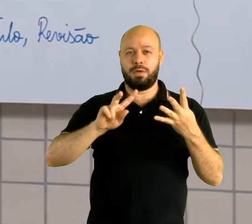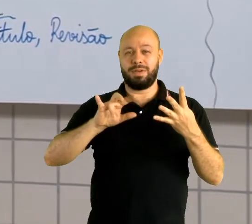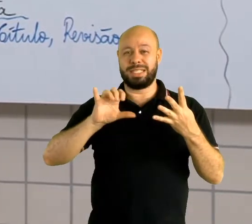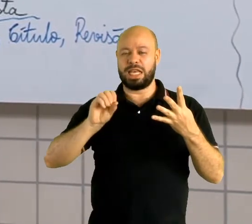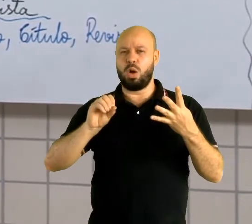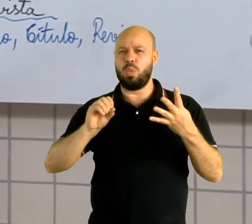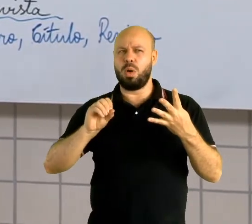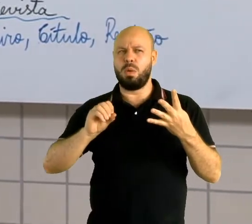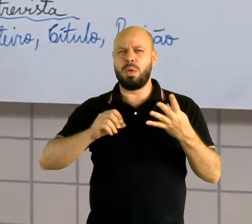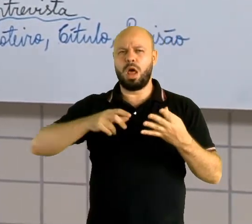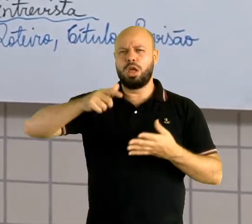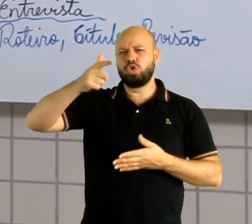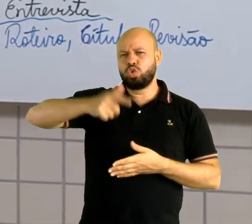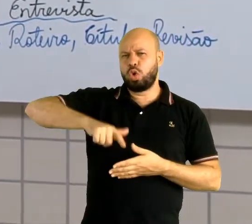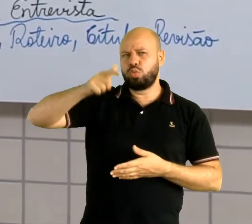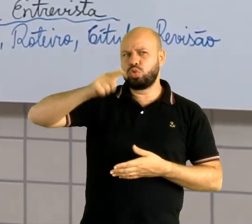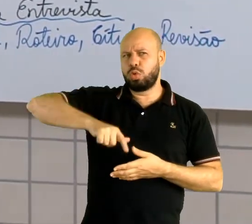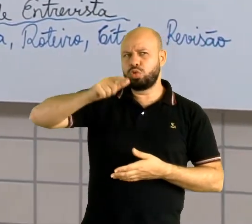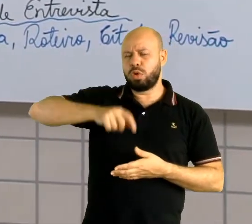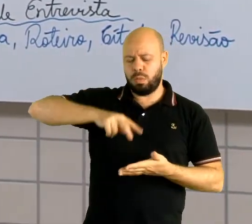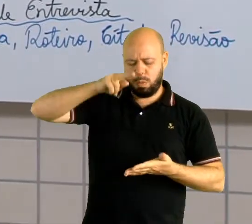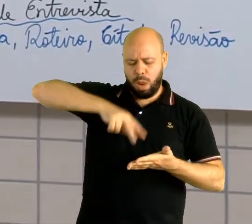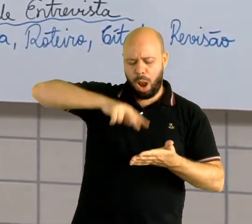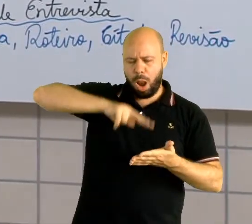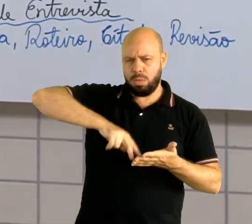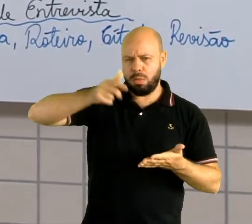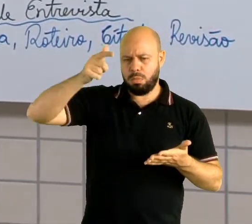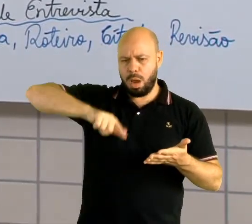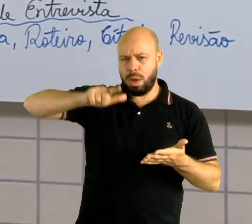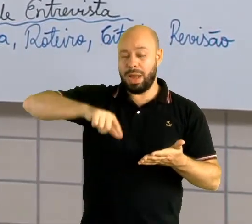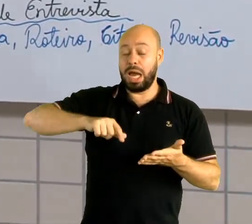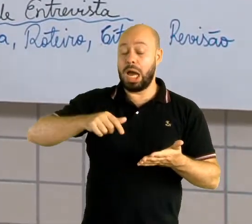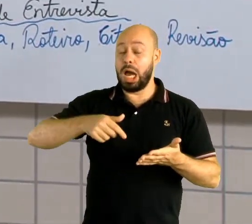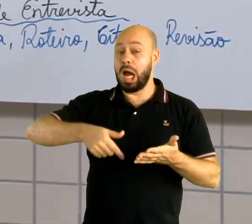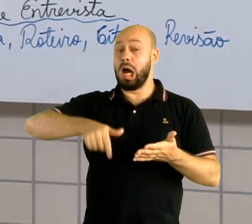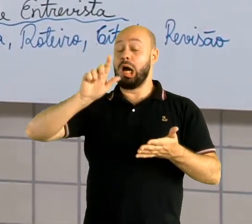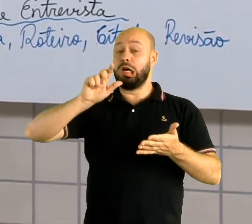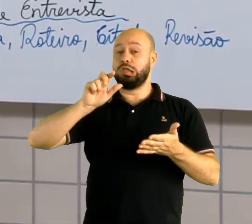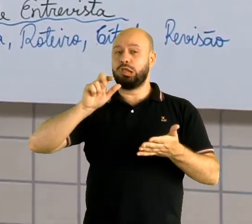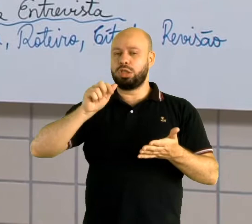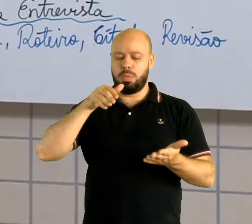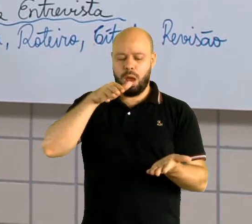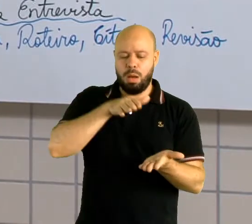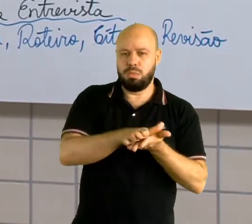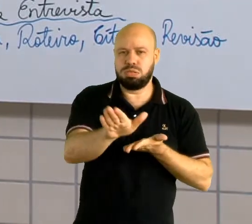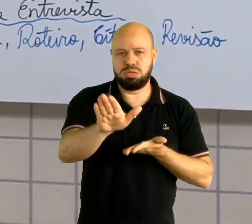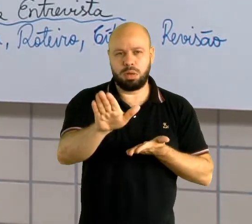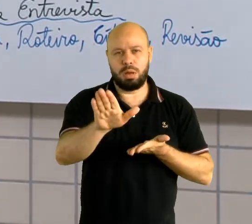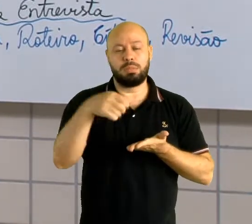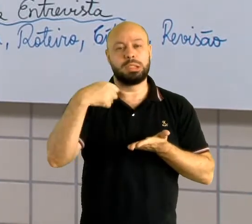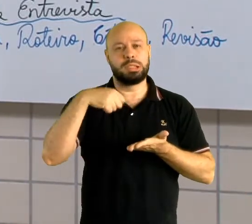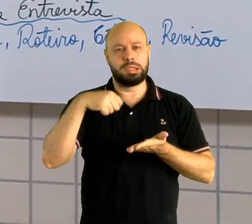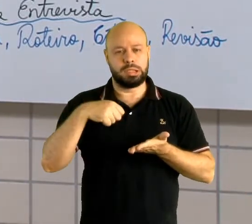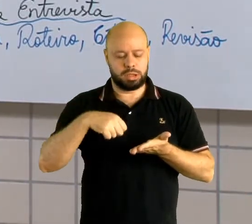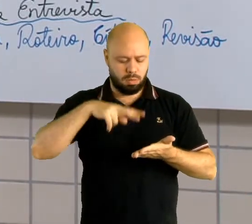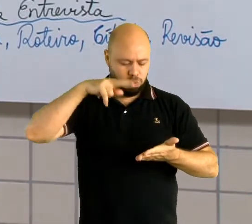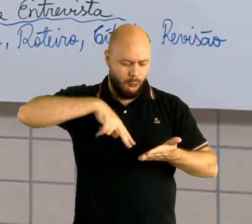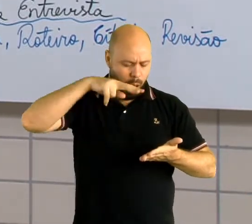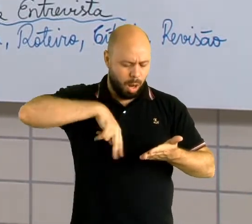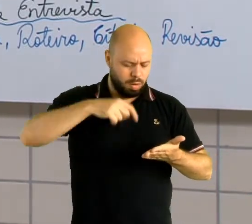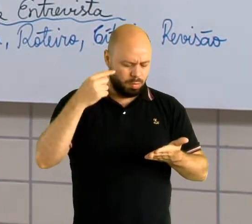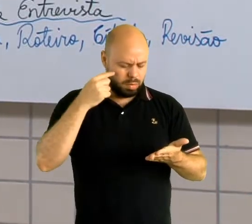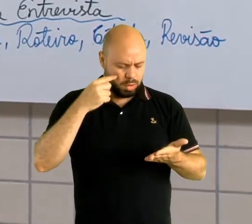Antes da entrevista ser publicada, você tem que fazer o quê? A revisão para ver se não aconteceu nenhum